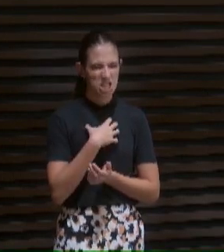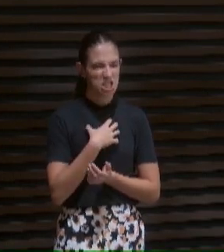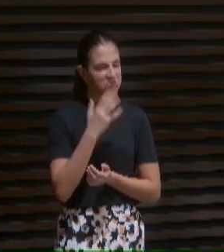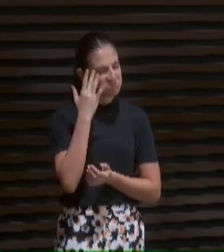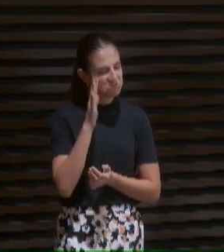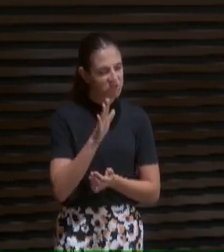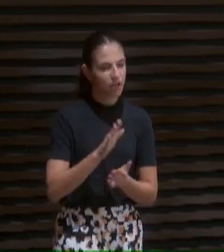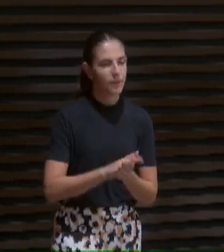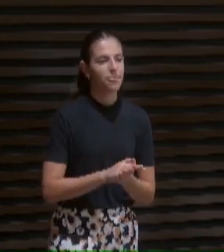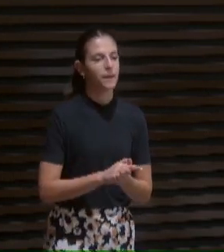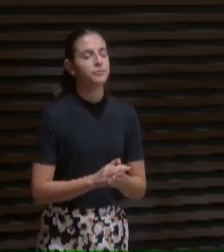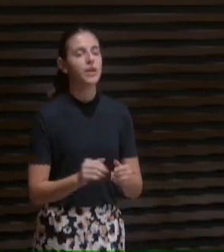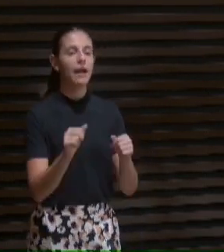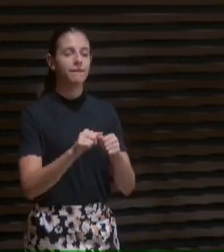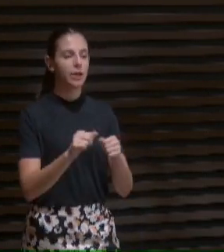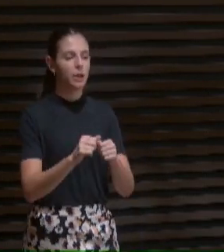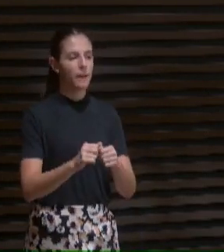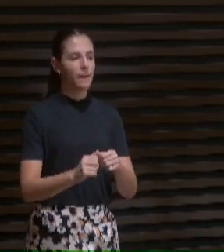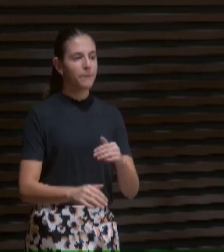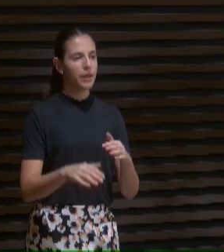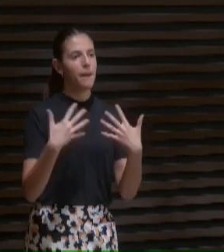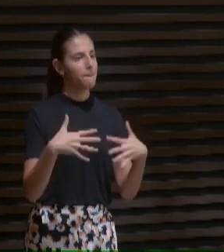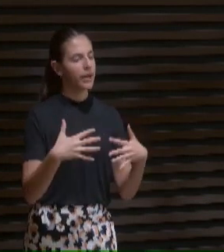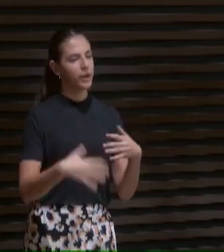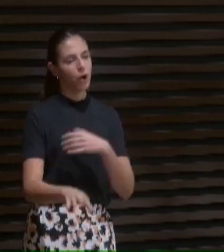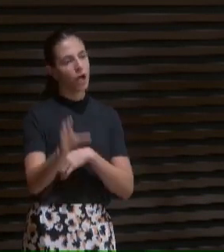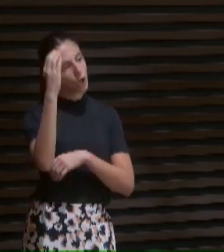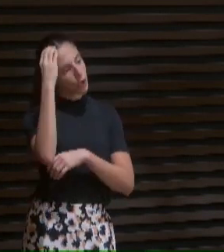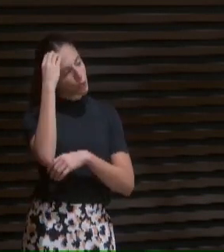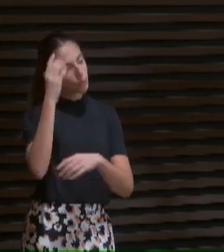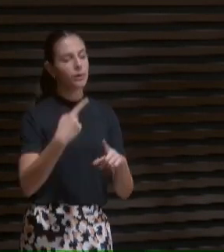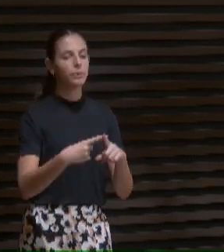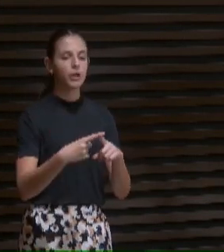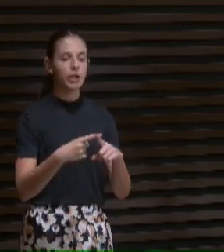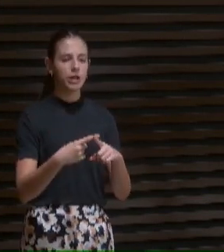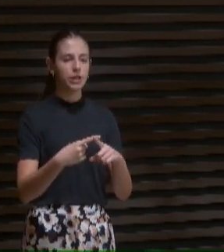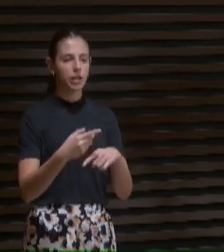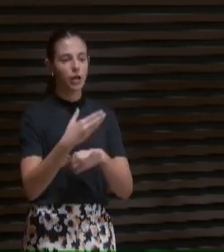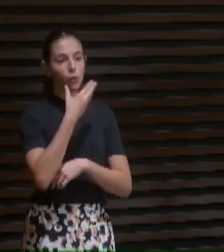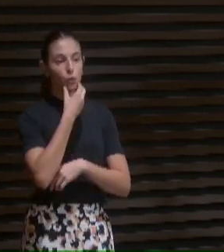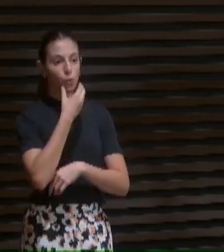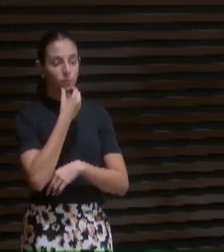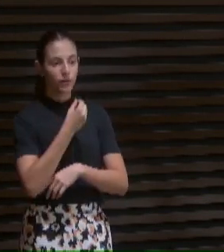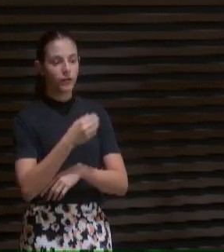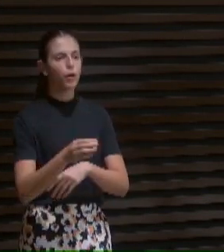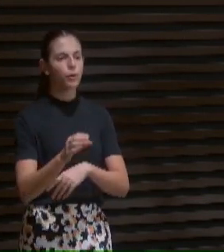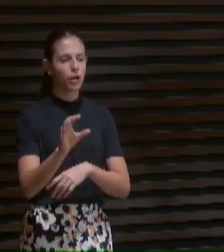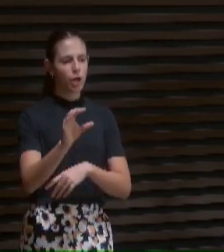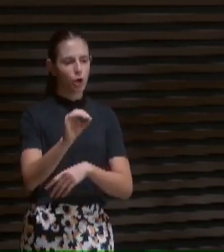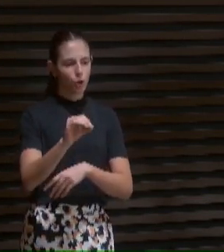fazendo a meia máxima culpa, porque ele foi comunista e ele estava